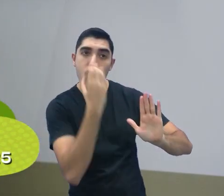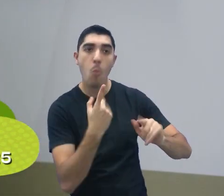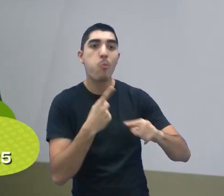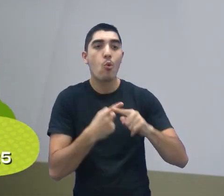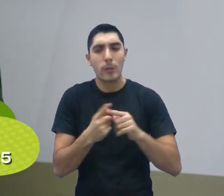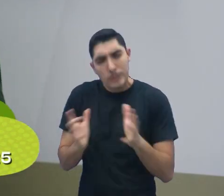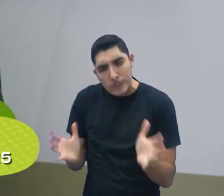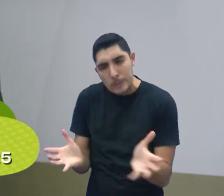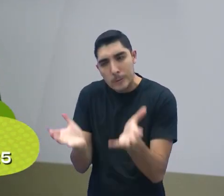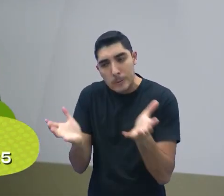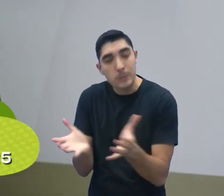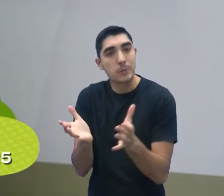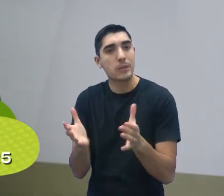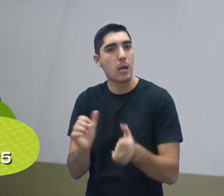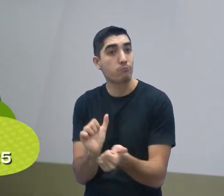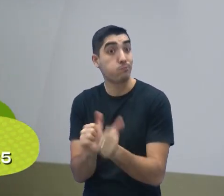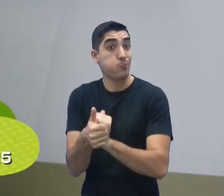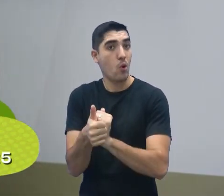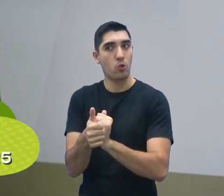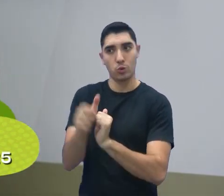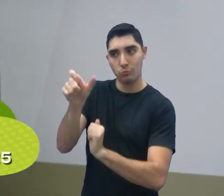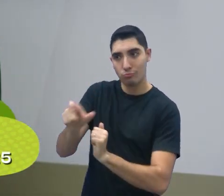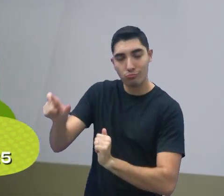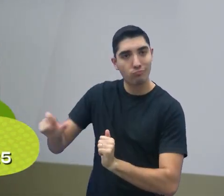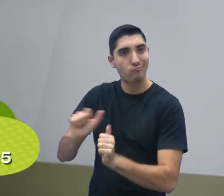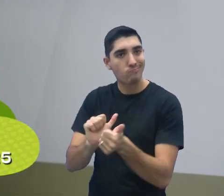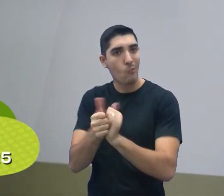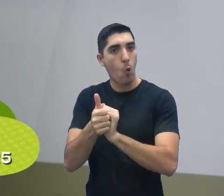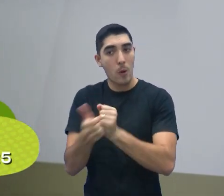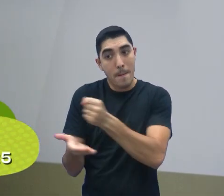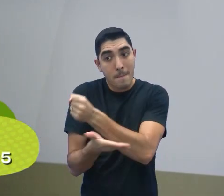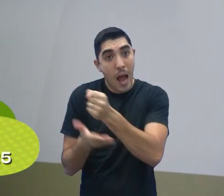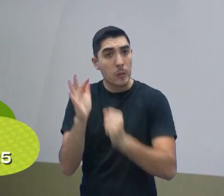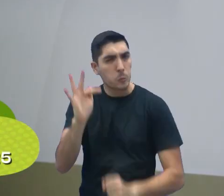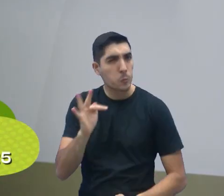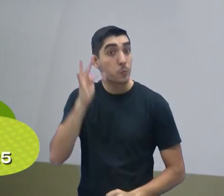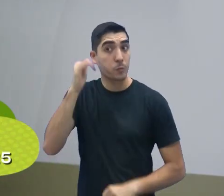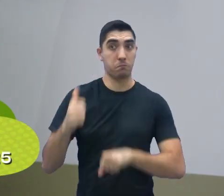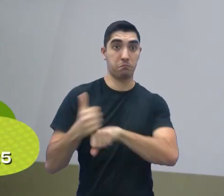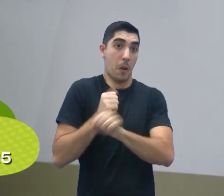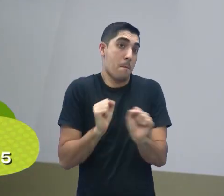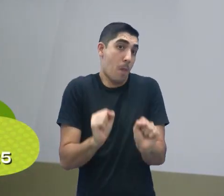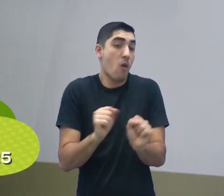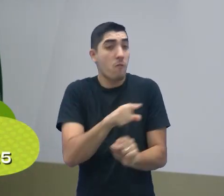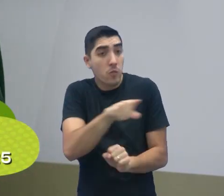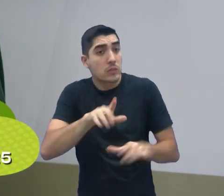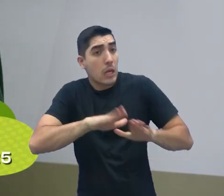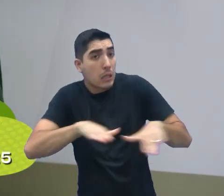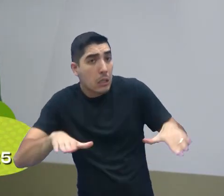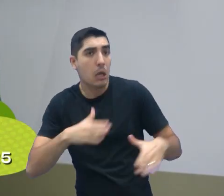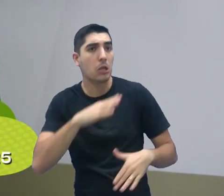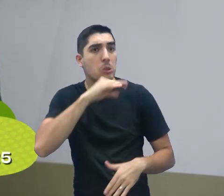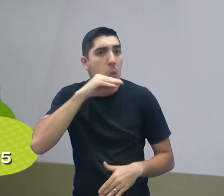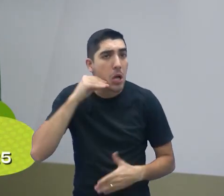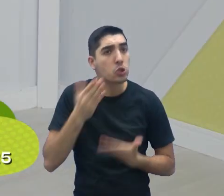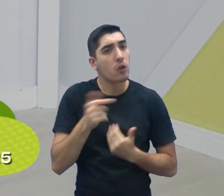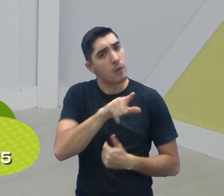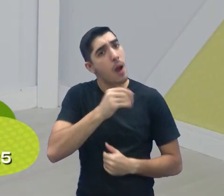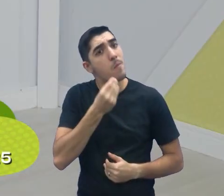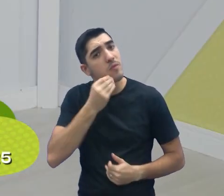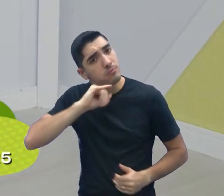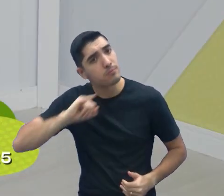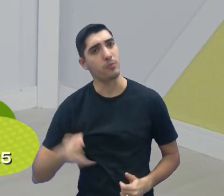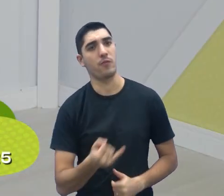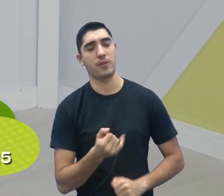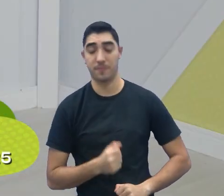gente acabou de falar do Sub-20 do São José e tudo mais, então você, jovem, criança, jovem que mora em São José dos Campos, não deixa essa oportunidade passar. Com